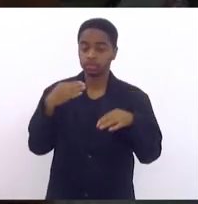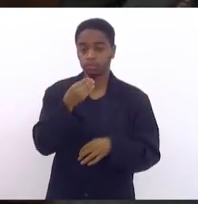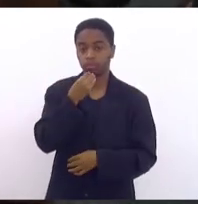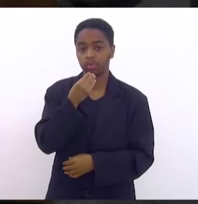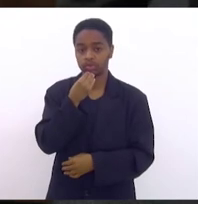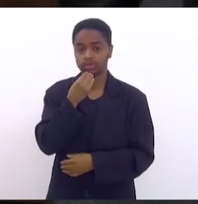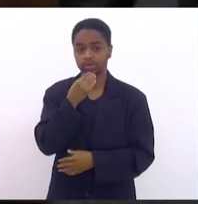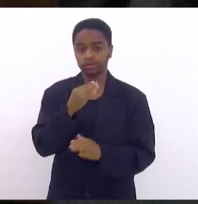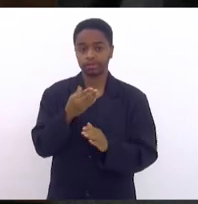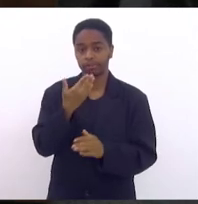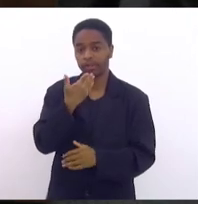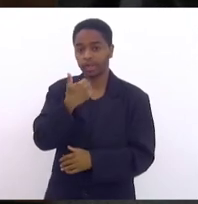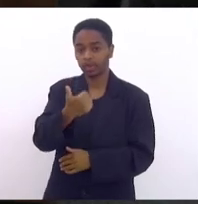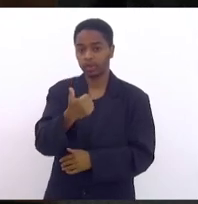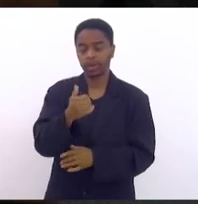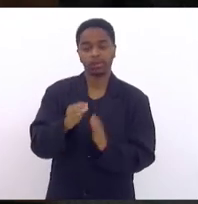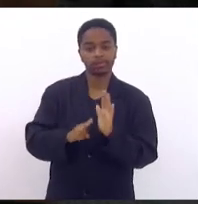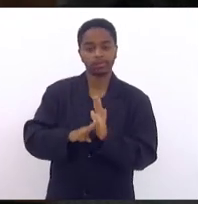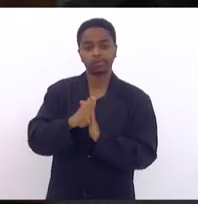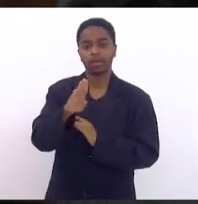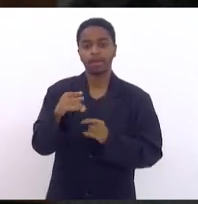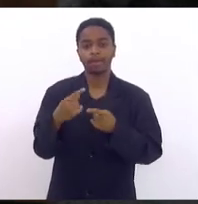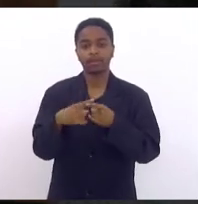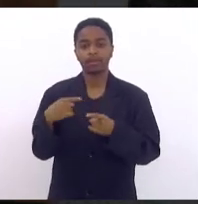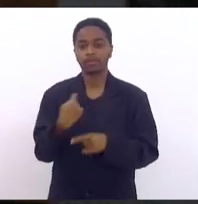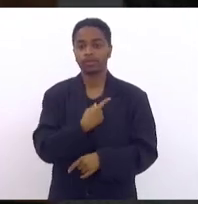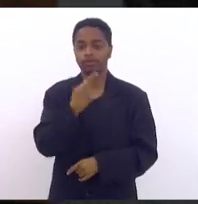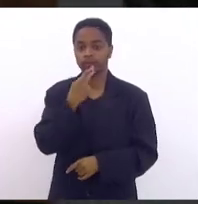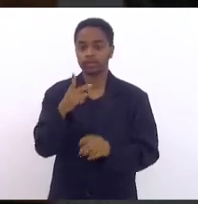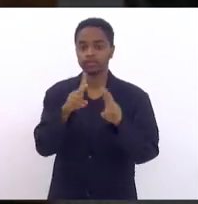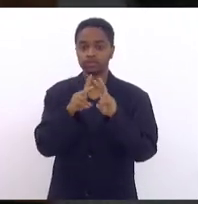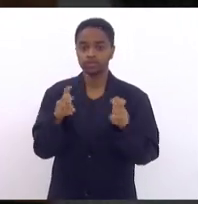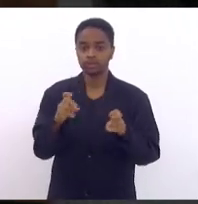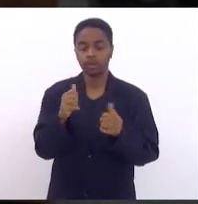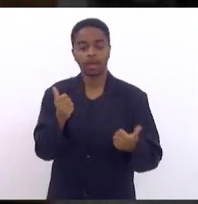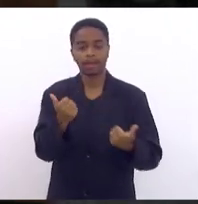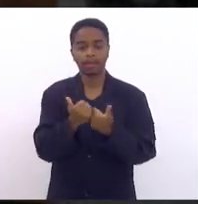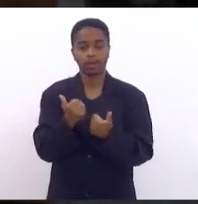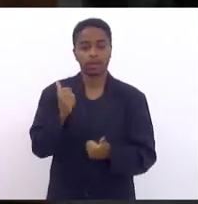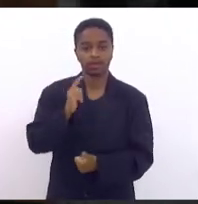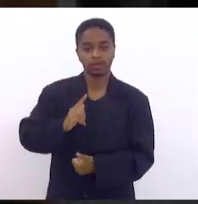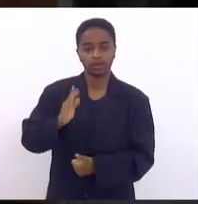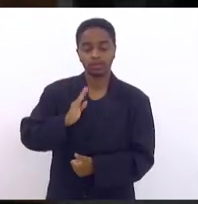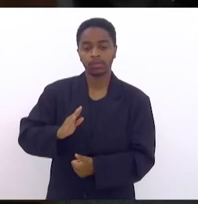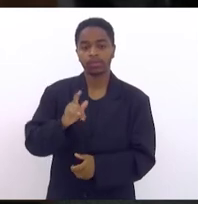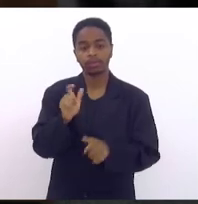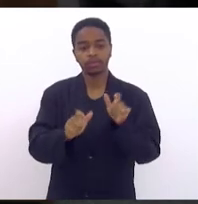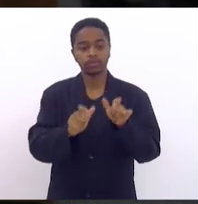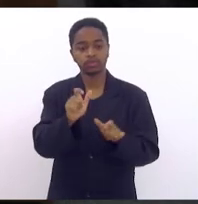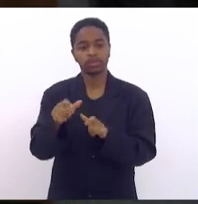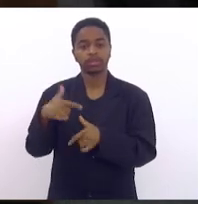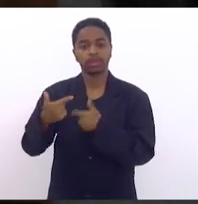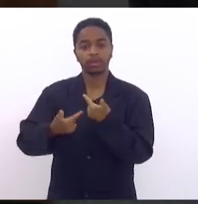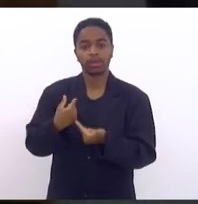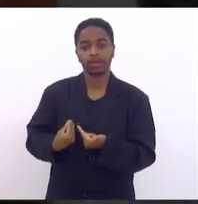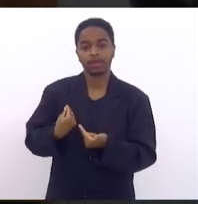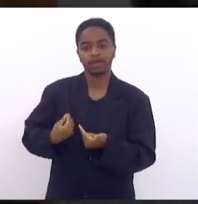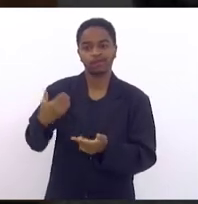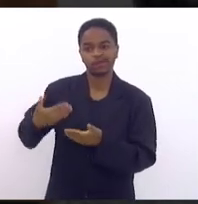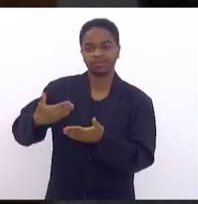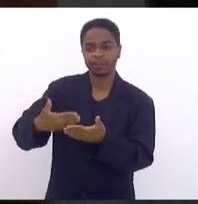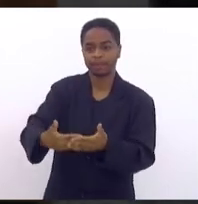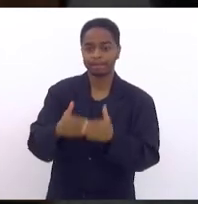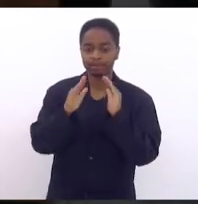ser acentuado. A gente está falando de financiar com bolsa aqueles que trabalharam a vida toda em prol da